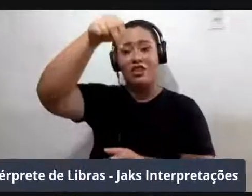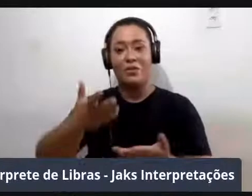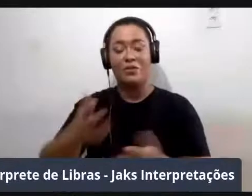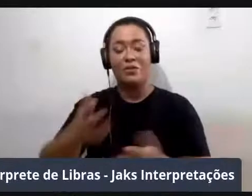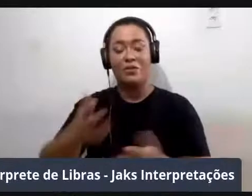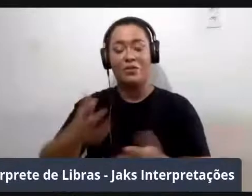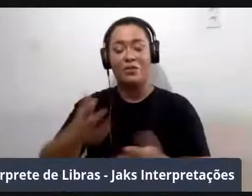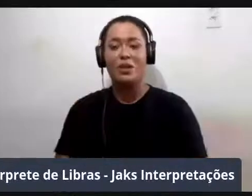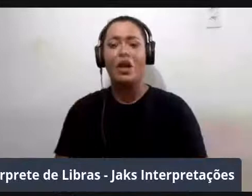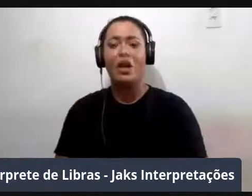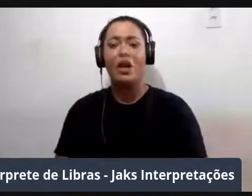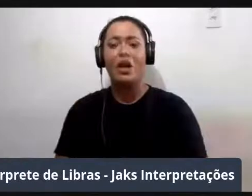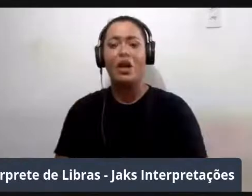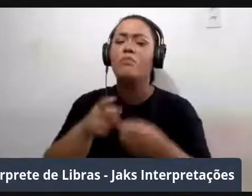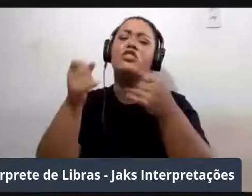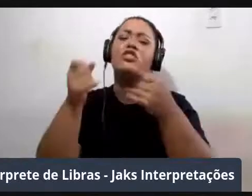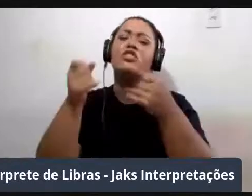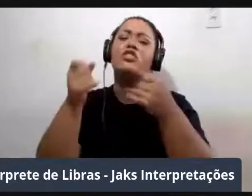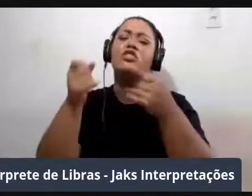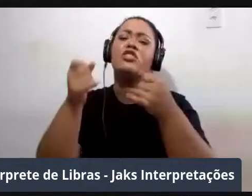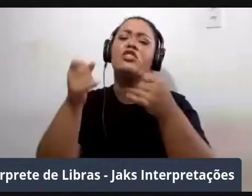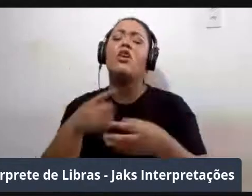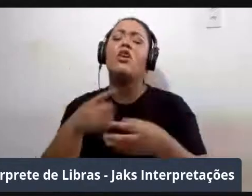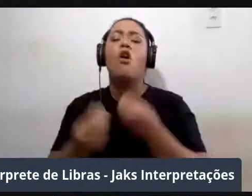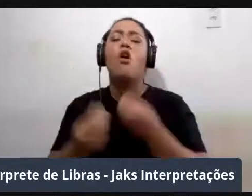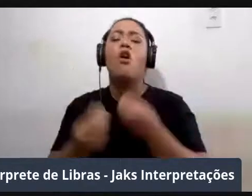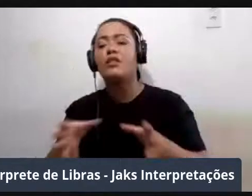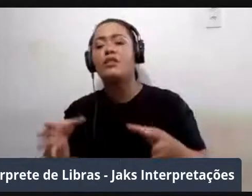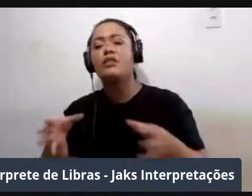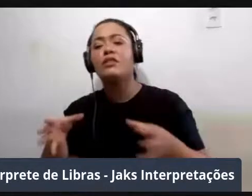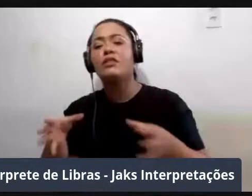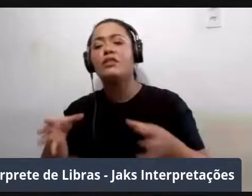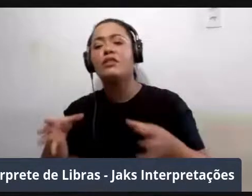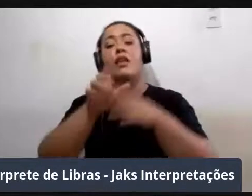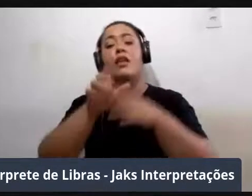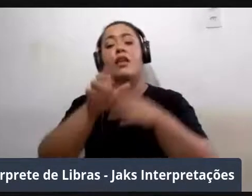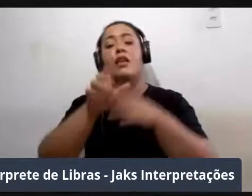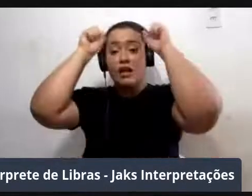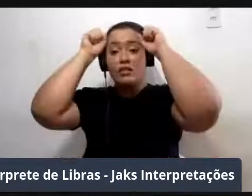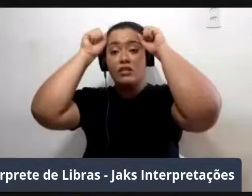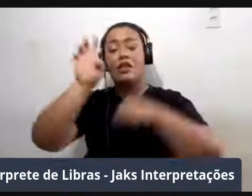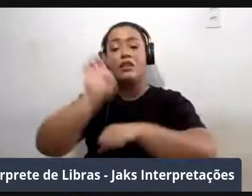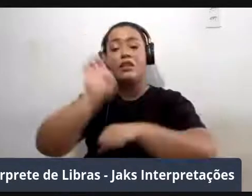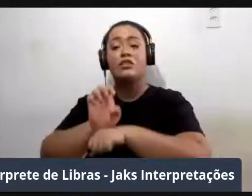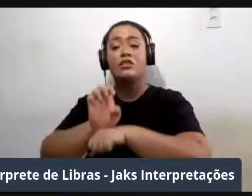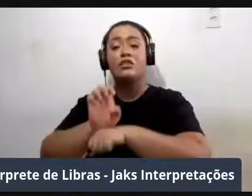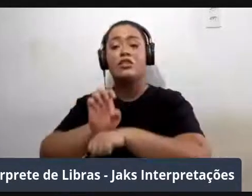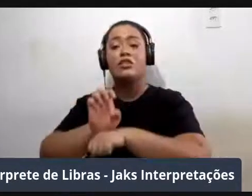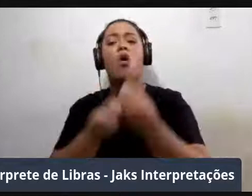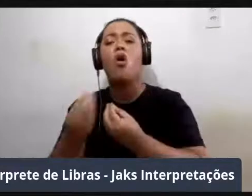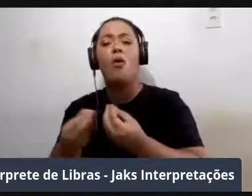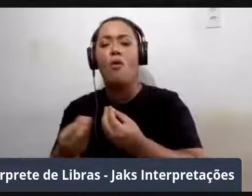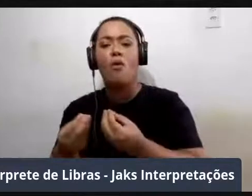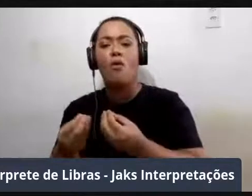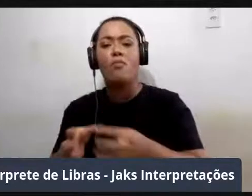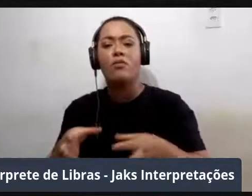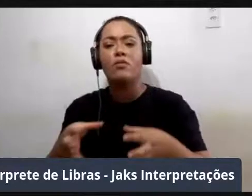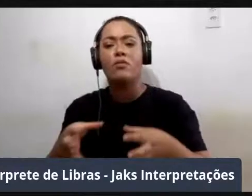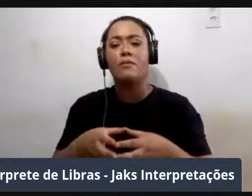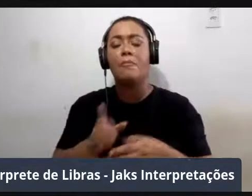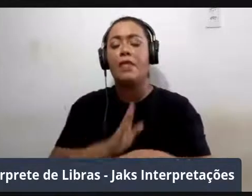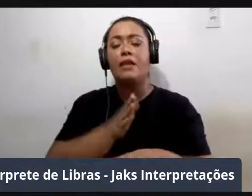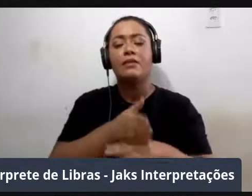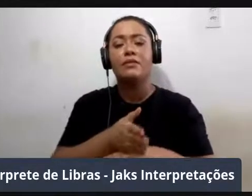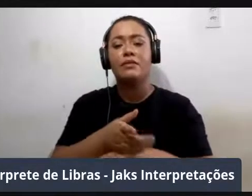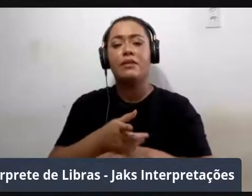Amazonas, se para chegar na área de algumas parteiras são dias de barco, as